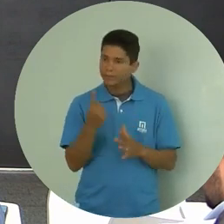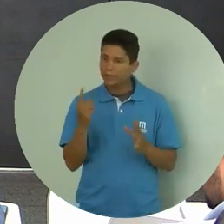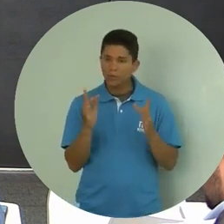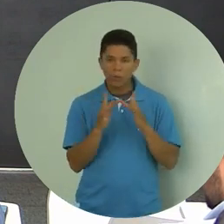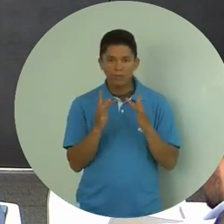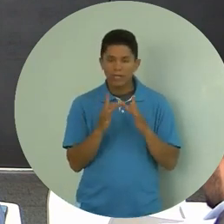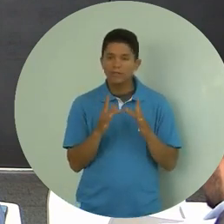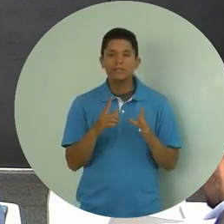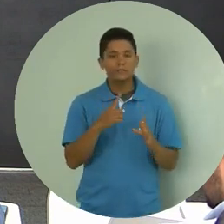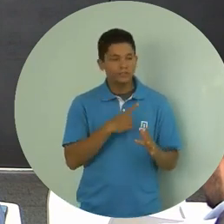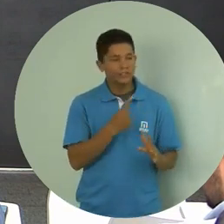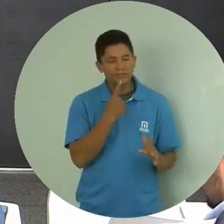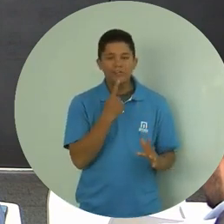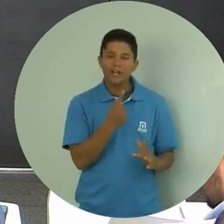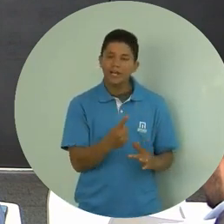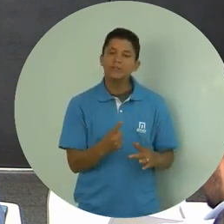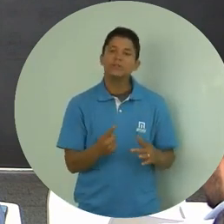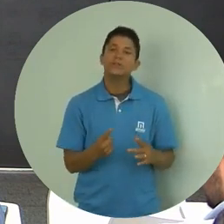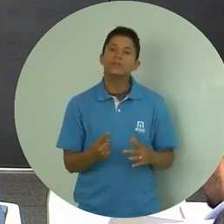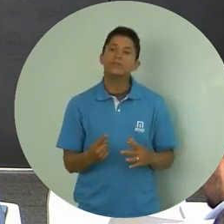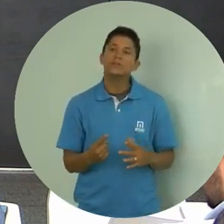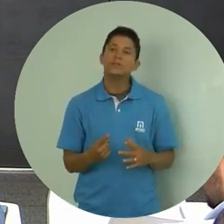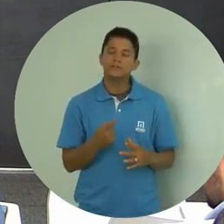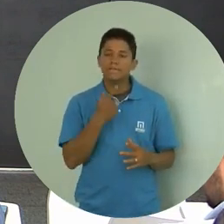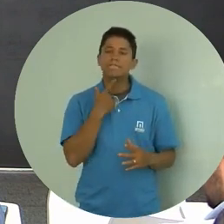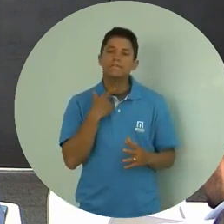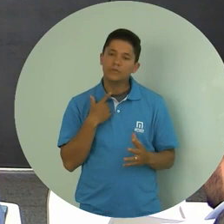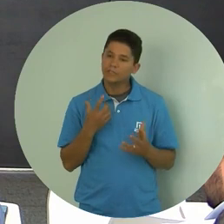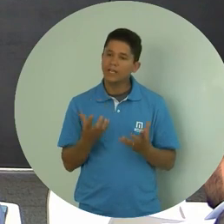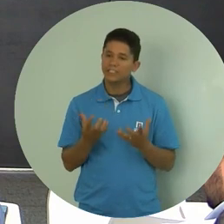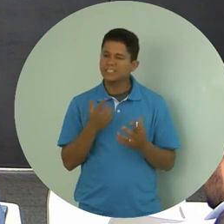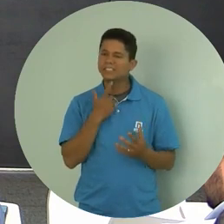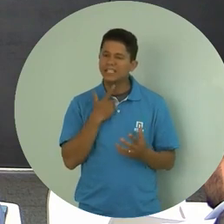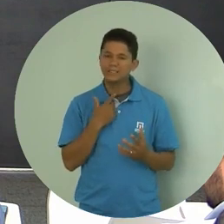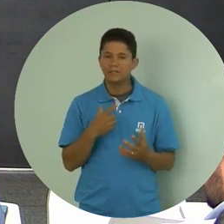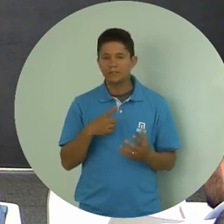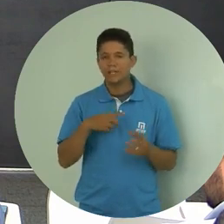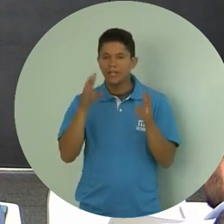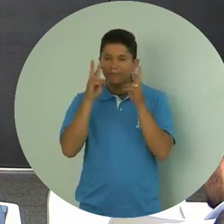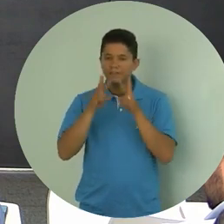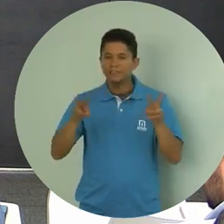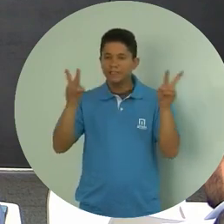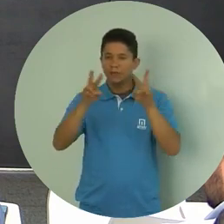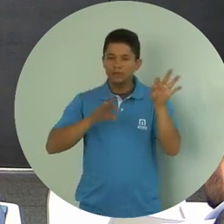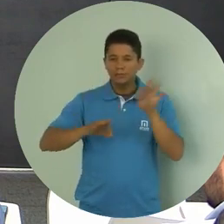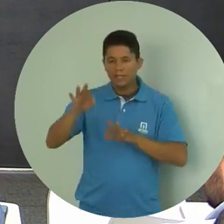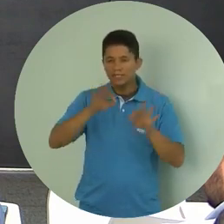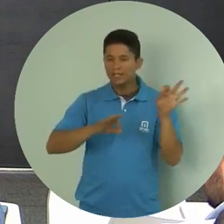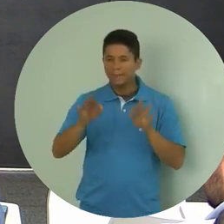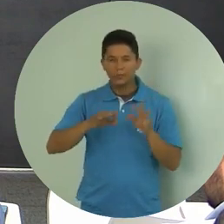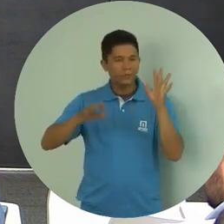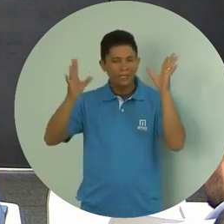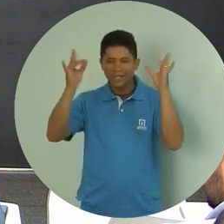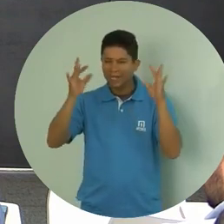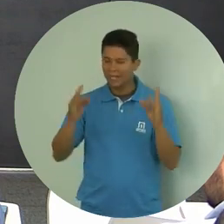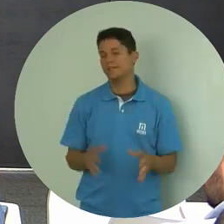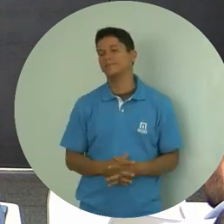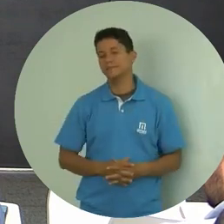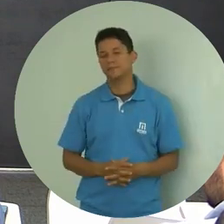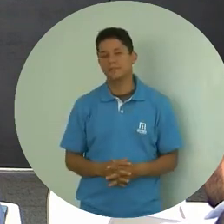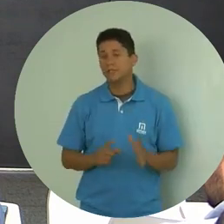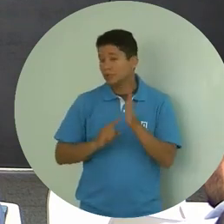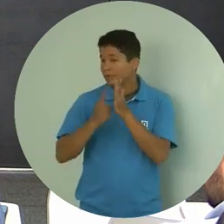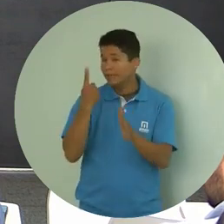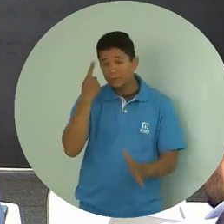tinham manifestado uma intenção de ter uma visão de planejamento muito detalhada. Então, desde o